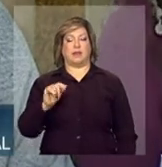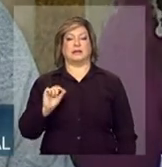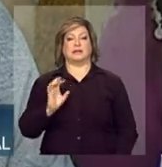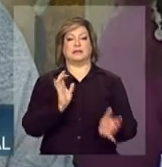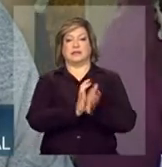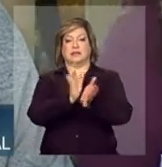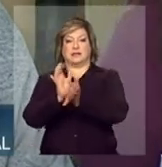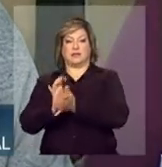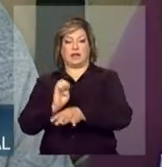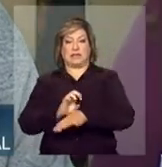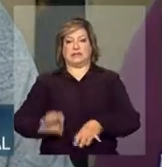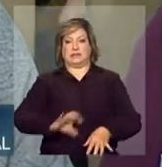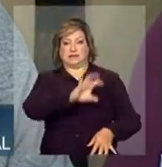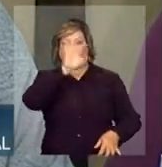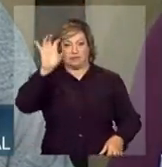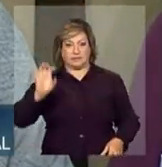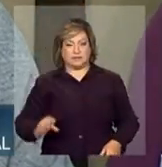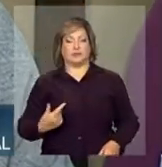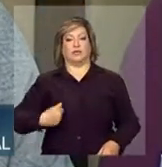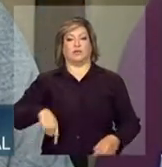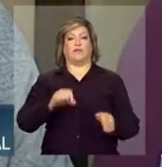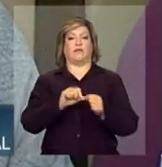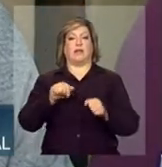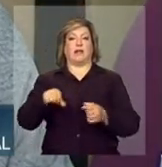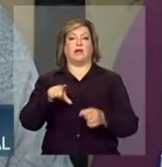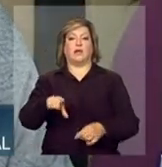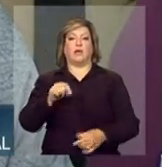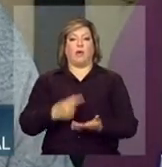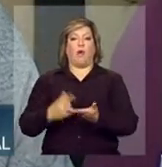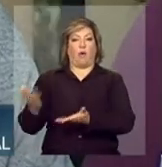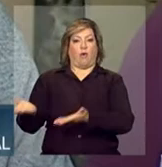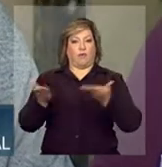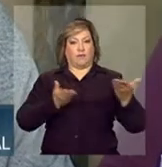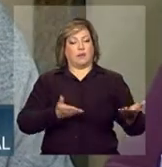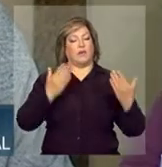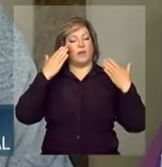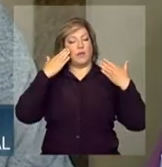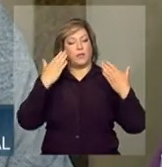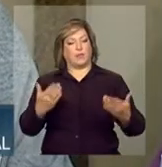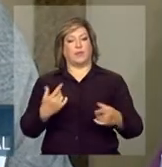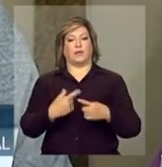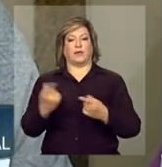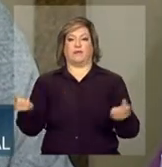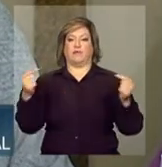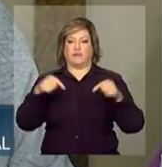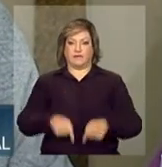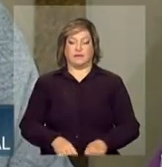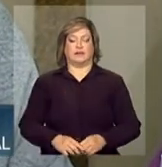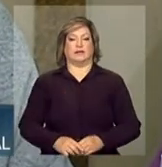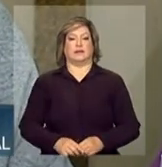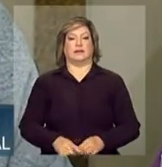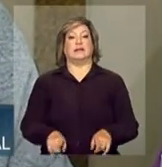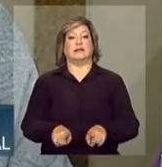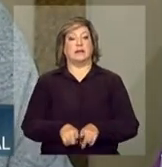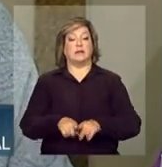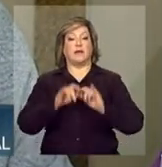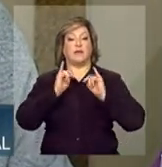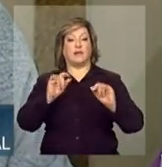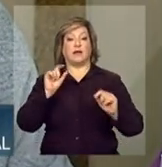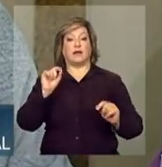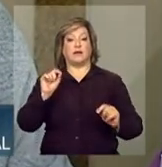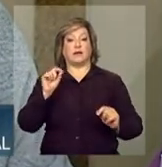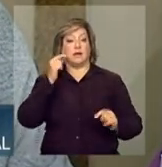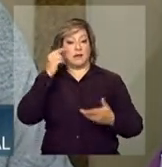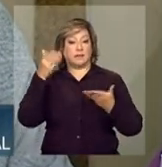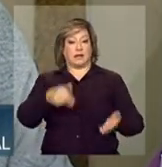setoriais dos estados. Fizemos esse convite e agradecemos o acolhimento ao nosso convite. E registro também a presença do senhor